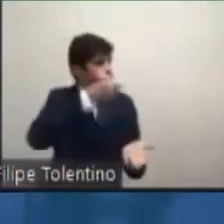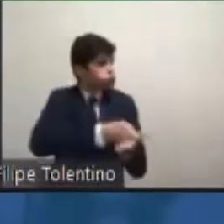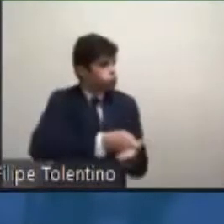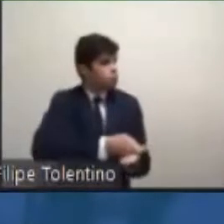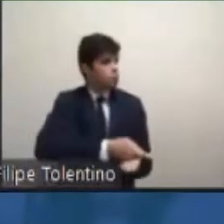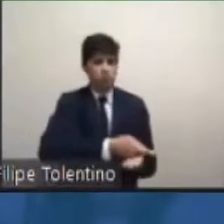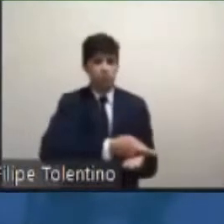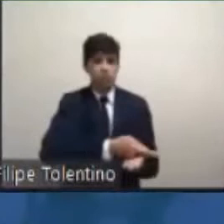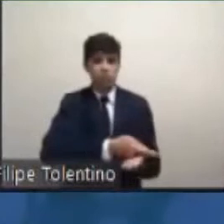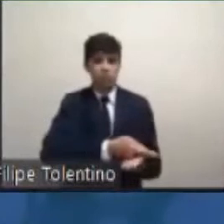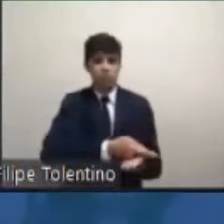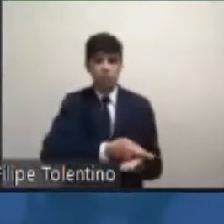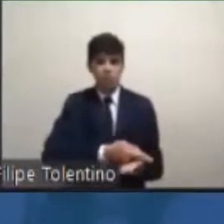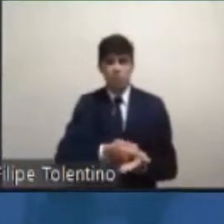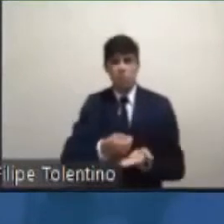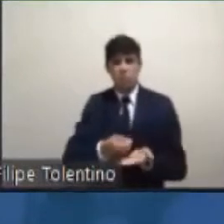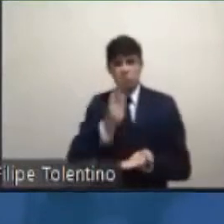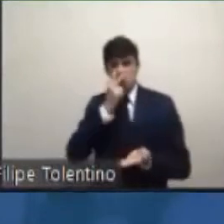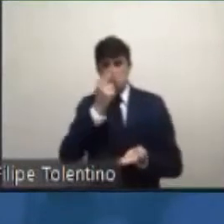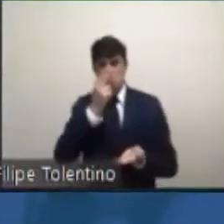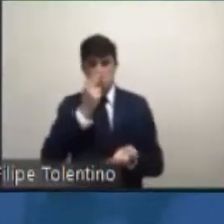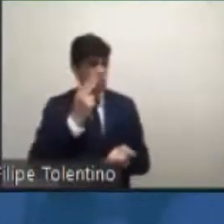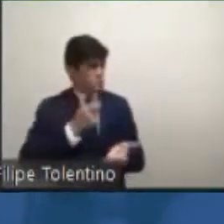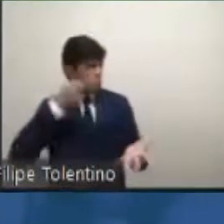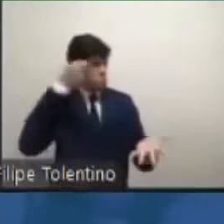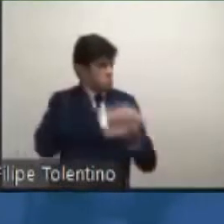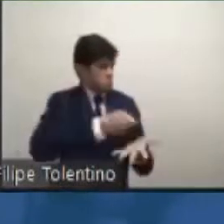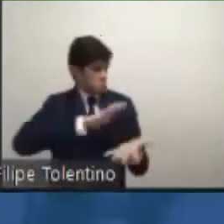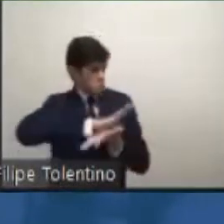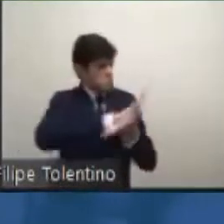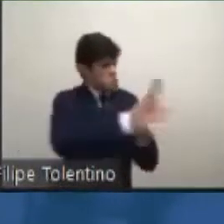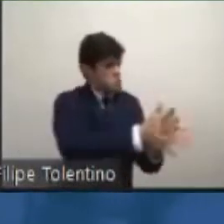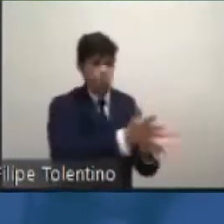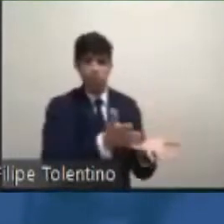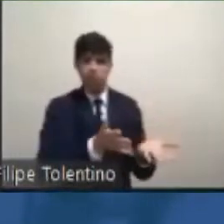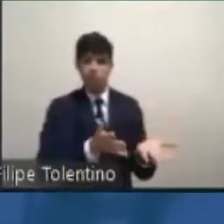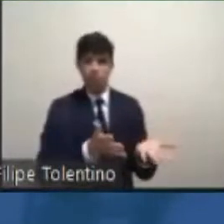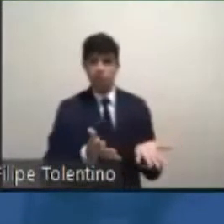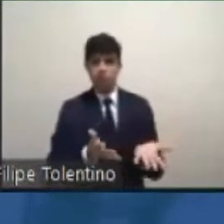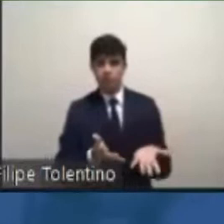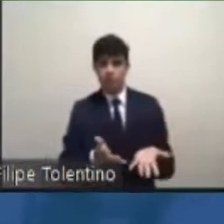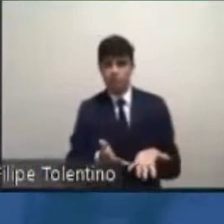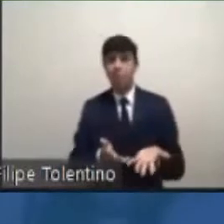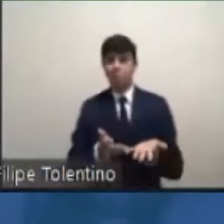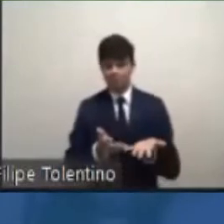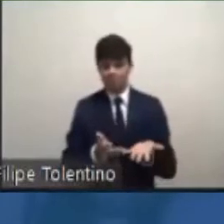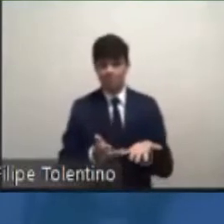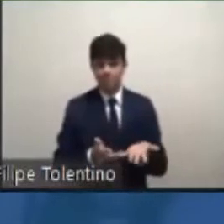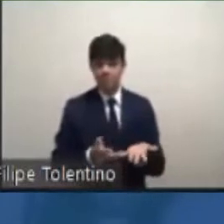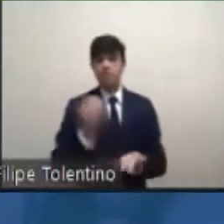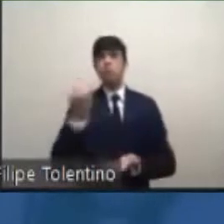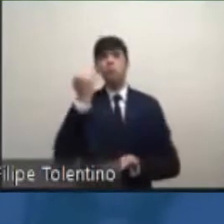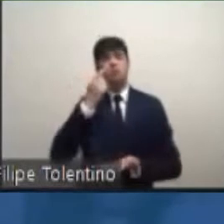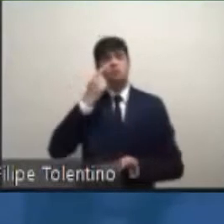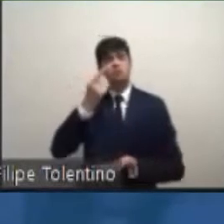pode configurar crime de tortura. Mas qual foi o desdobramento desse inquérito civil? Foi feita uma recomendação